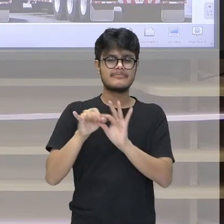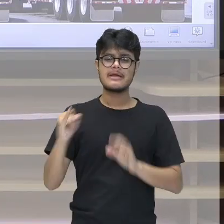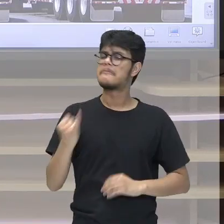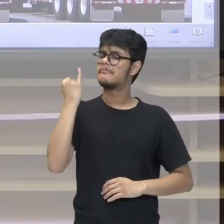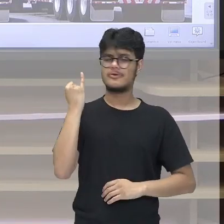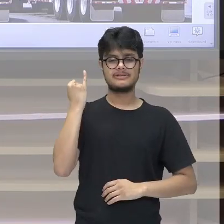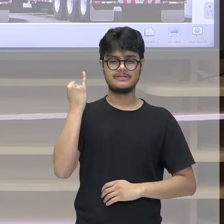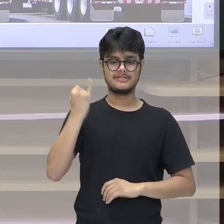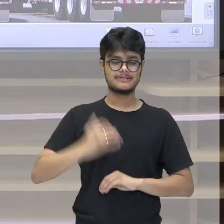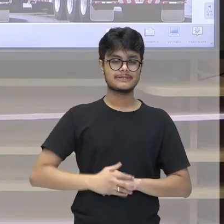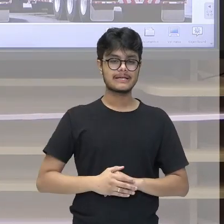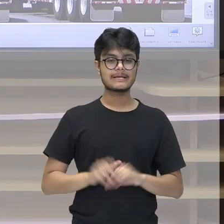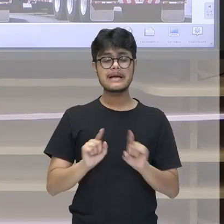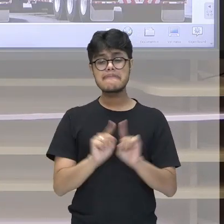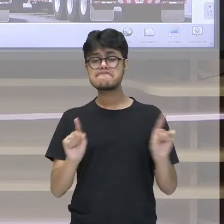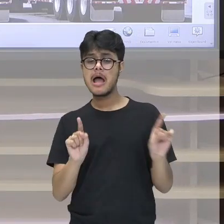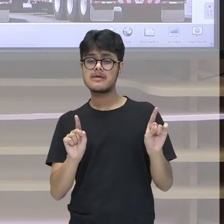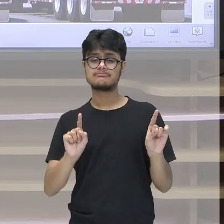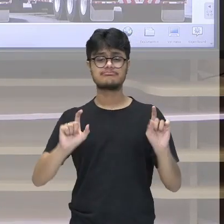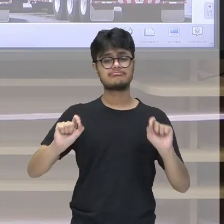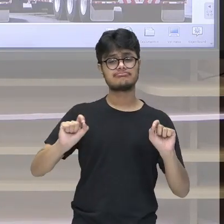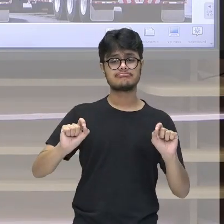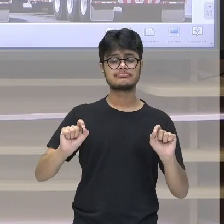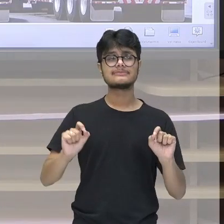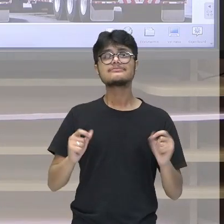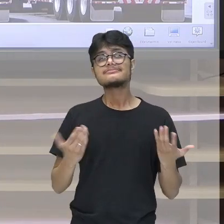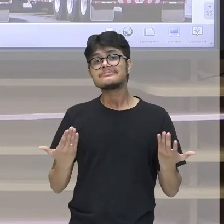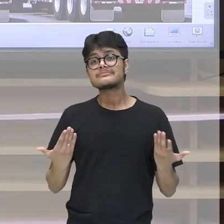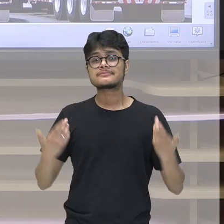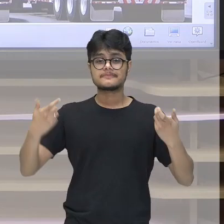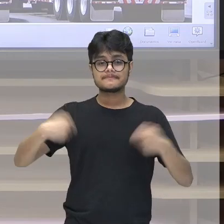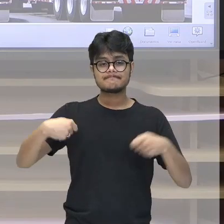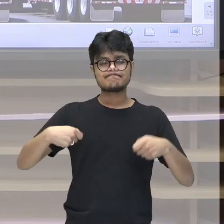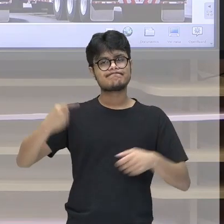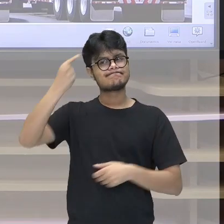no momento. Mas a gente precisa se